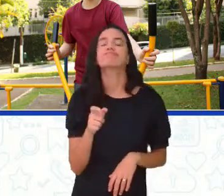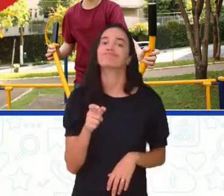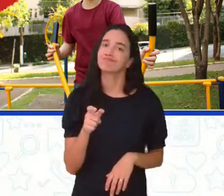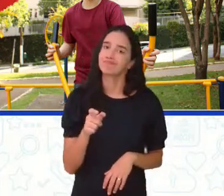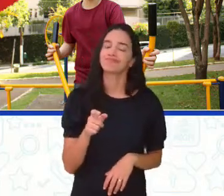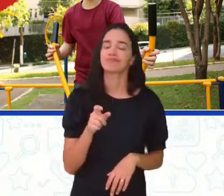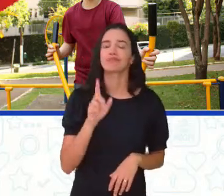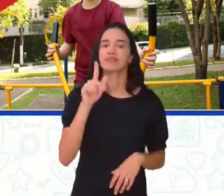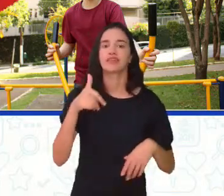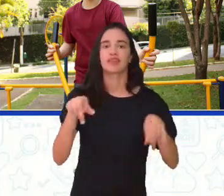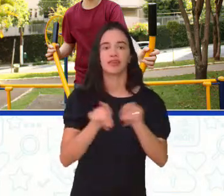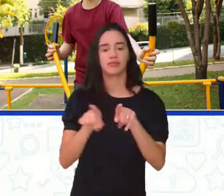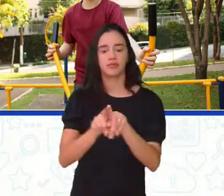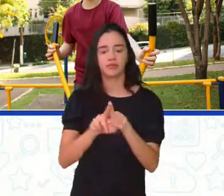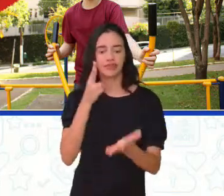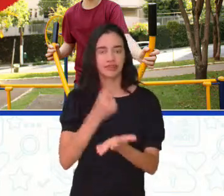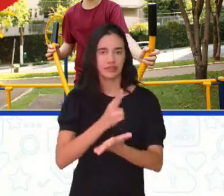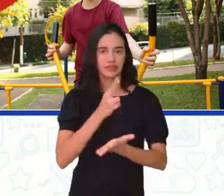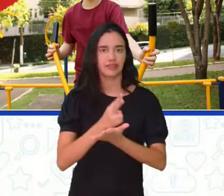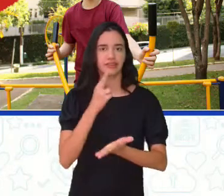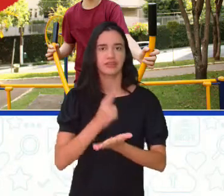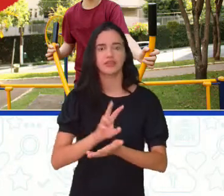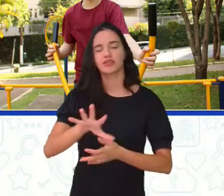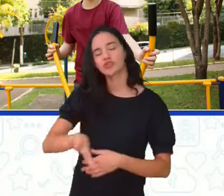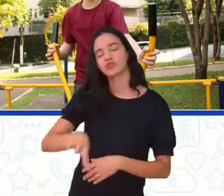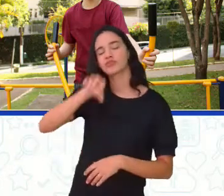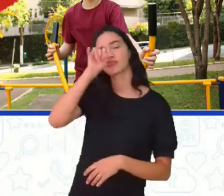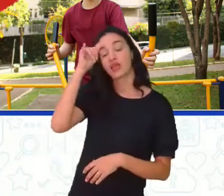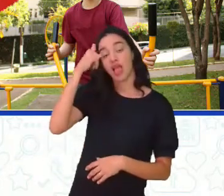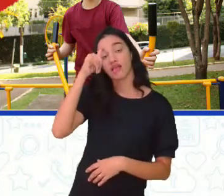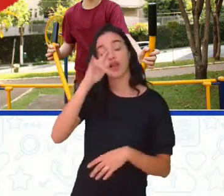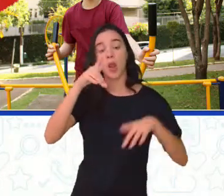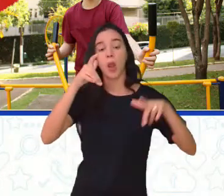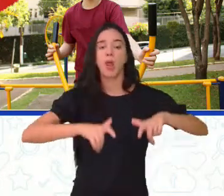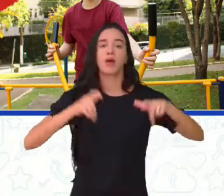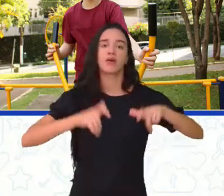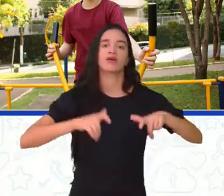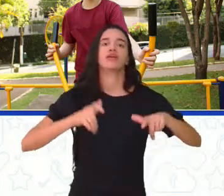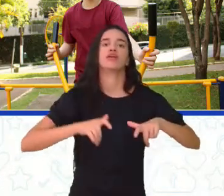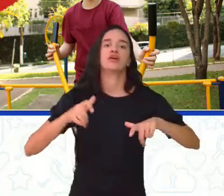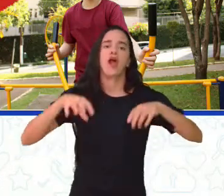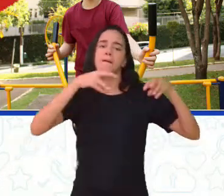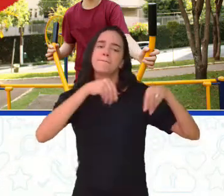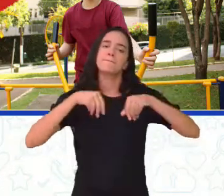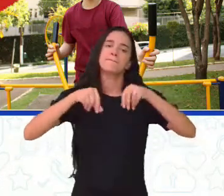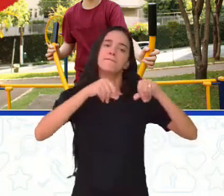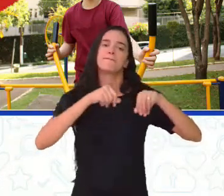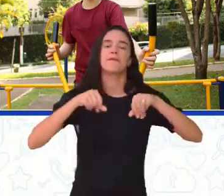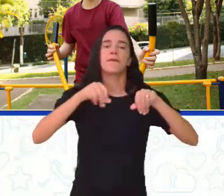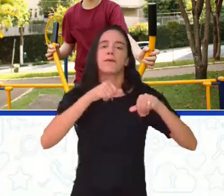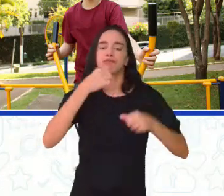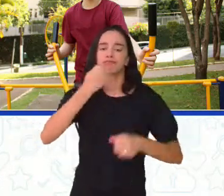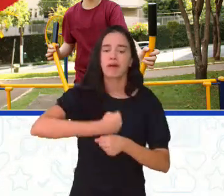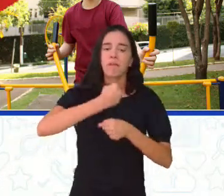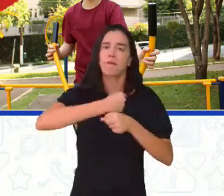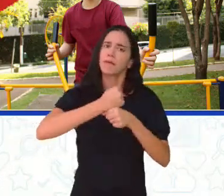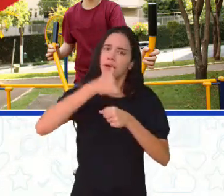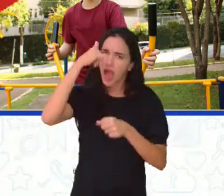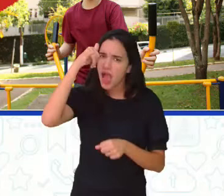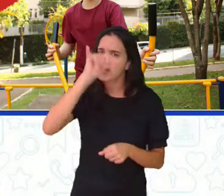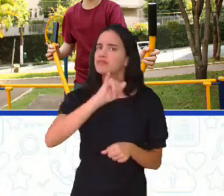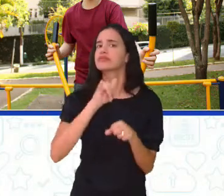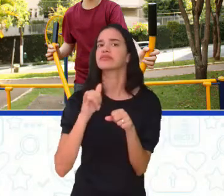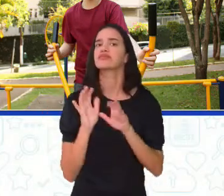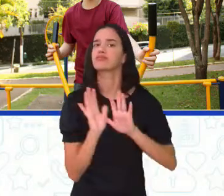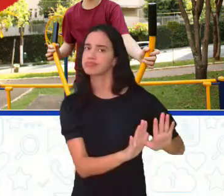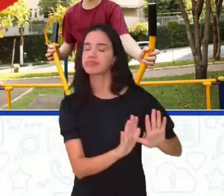né? A questão de sempre estar respirando ao ar livre, evitar locais que estão com muita poeira, a construção, evita estar nesse lugar. E